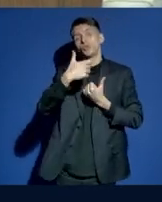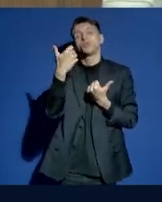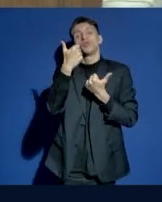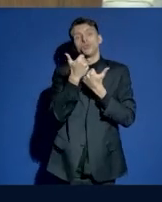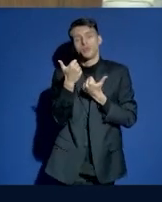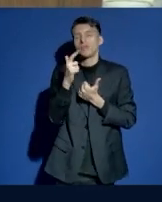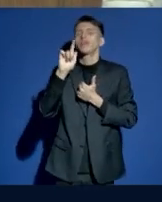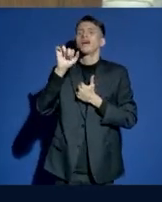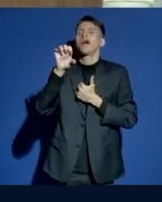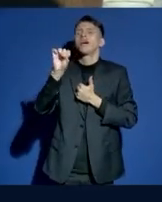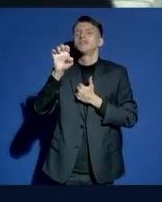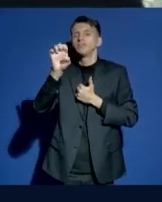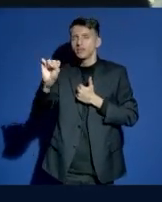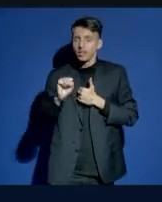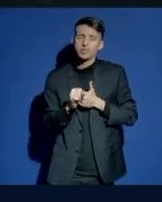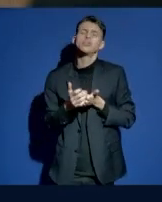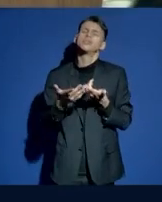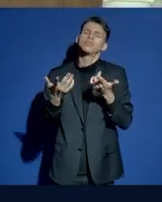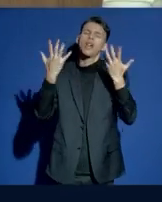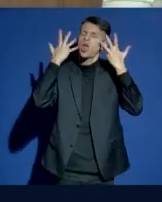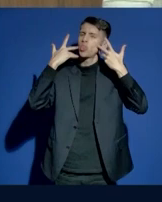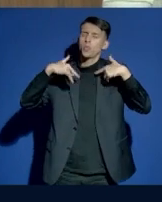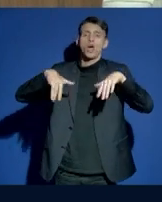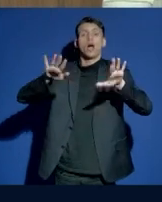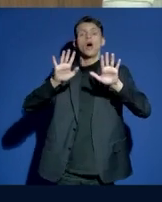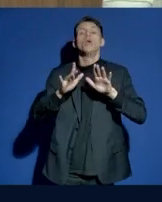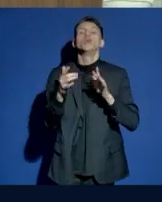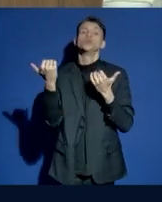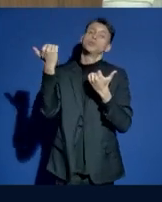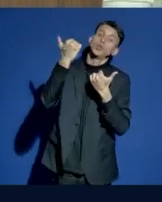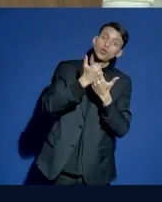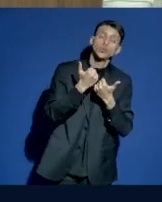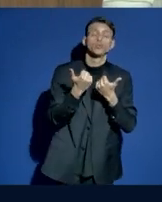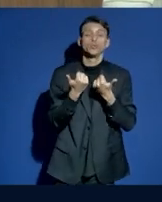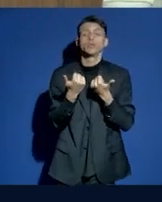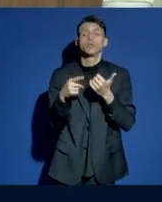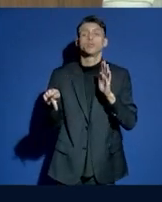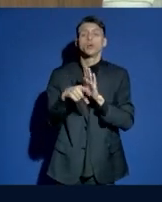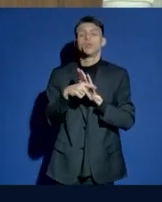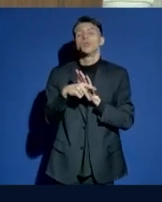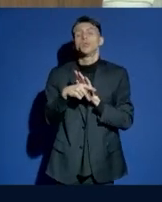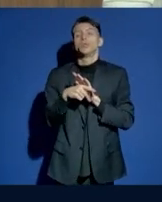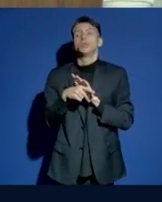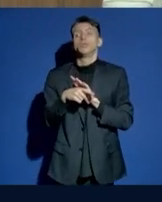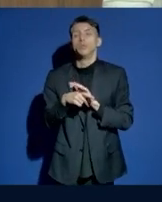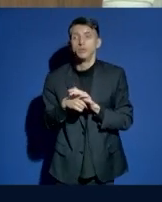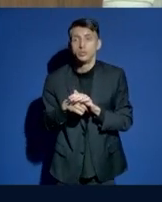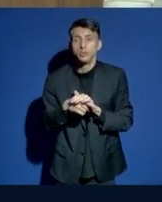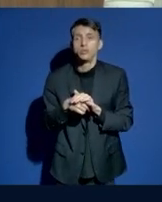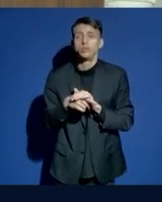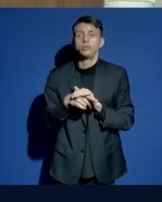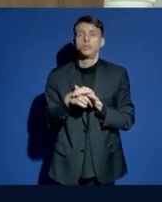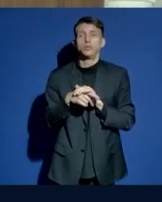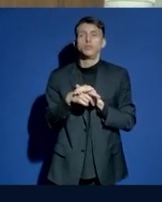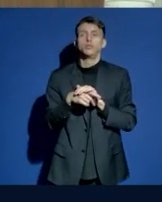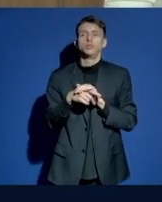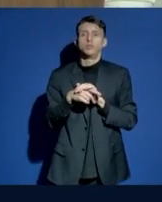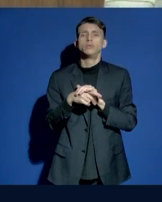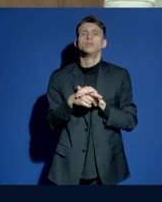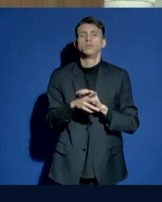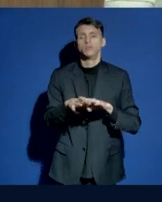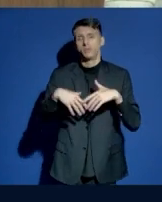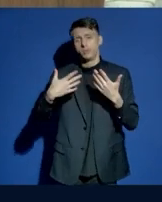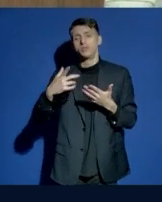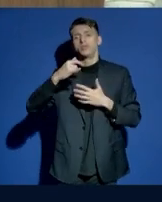naturais fósseis obviamente por combustíveis renováveis então essa parte do escopo 1 e do